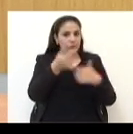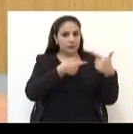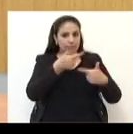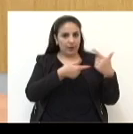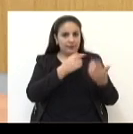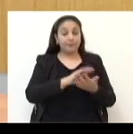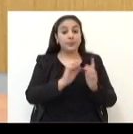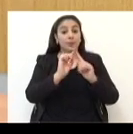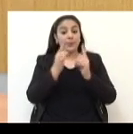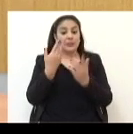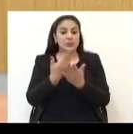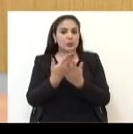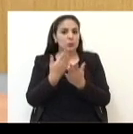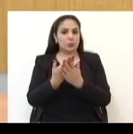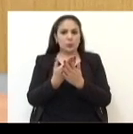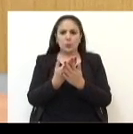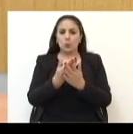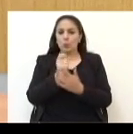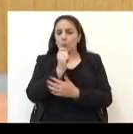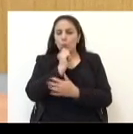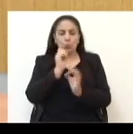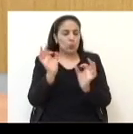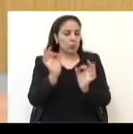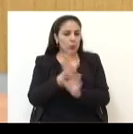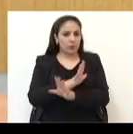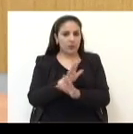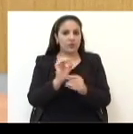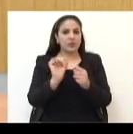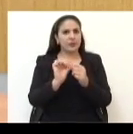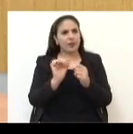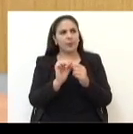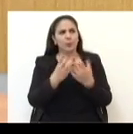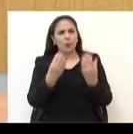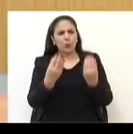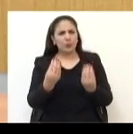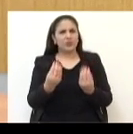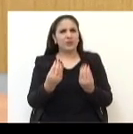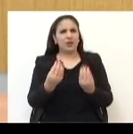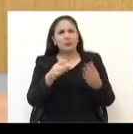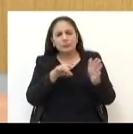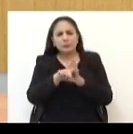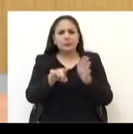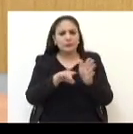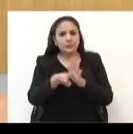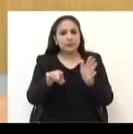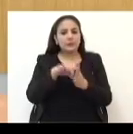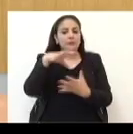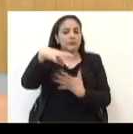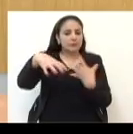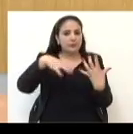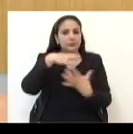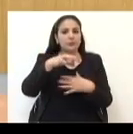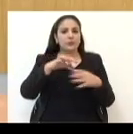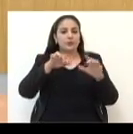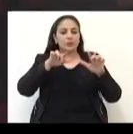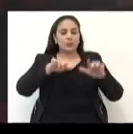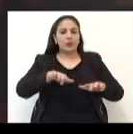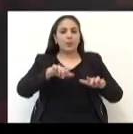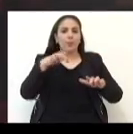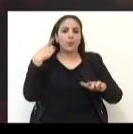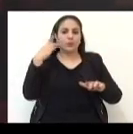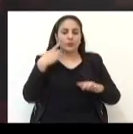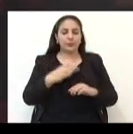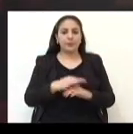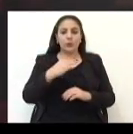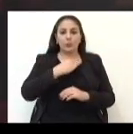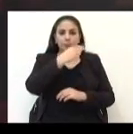diárias. Mas os estudos ainda não estão concluídos, o que tem gerado inúmeras especulações no meio político.